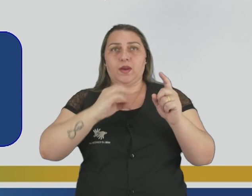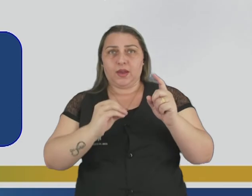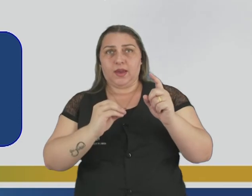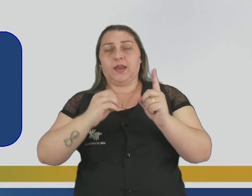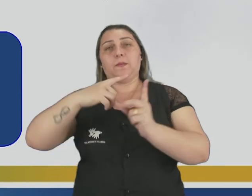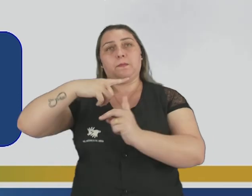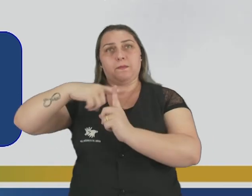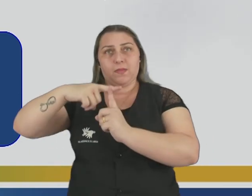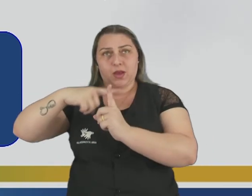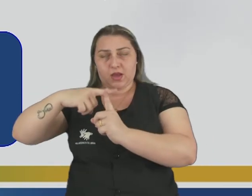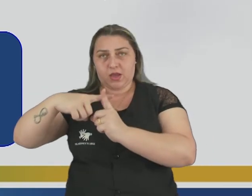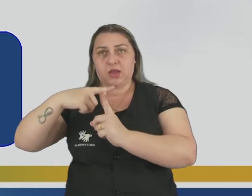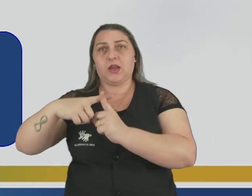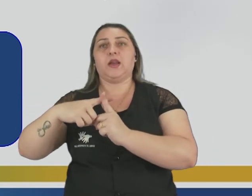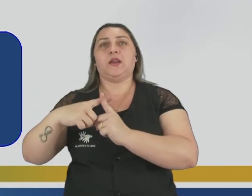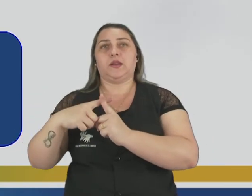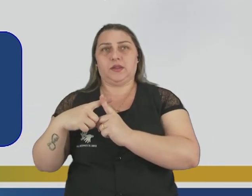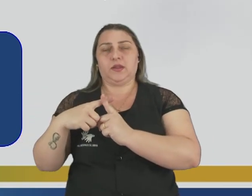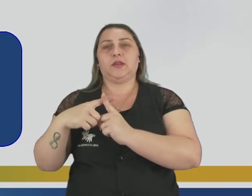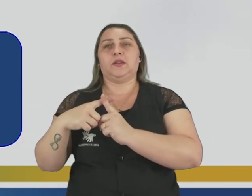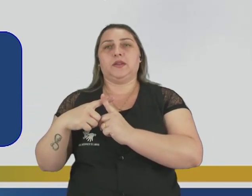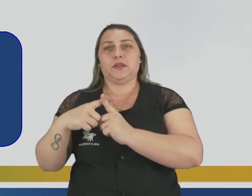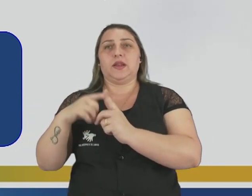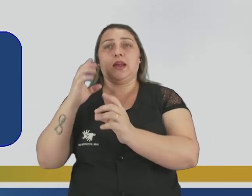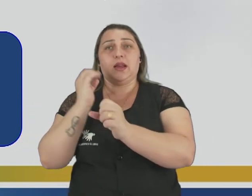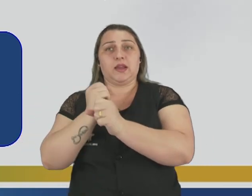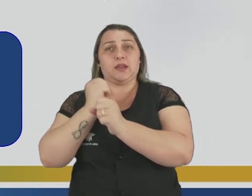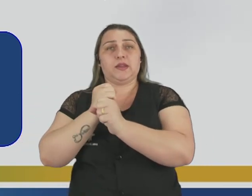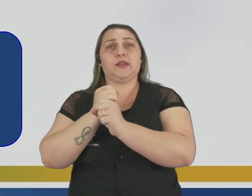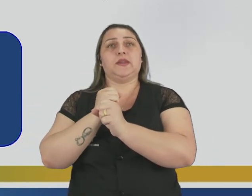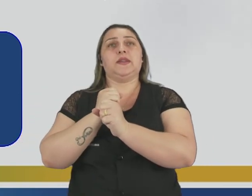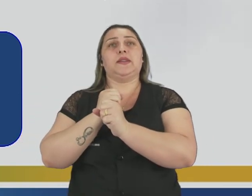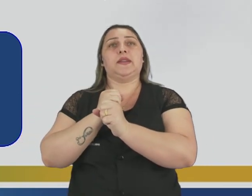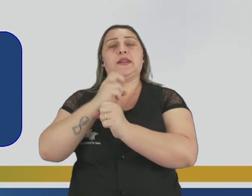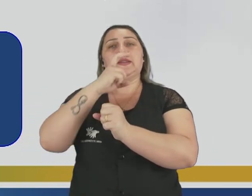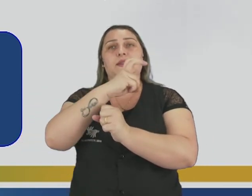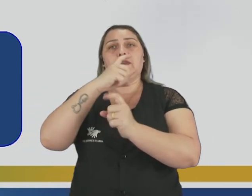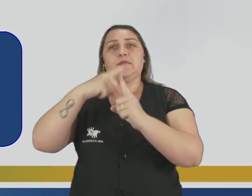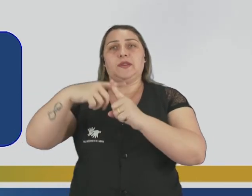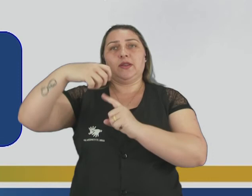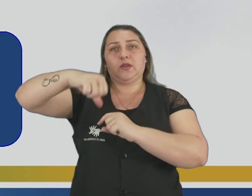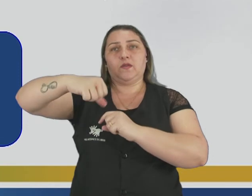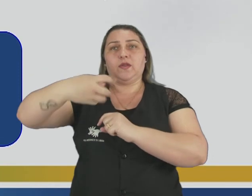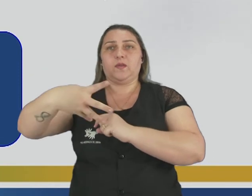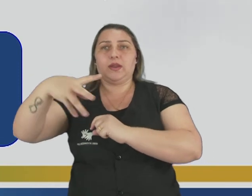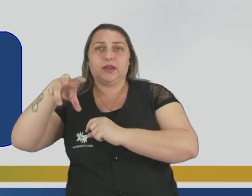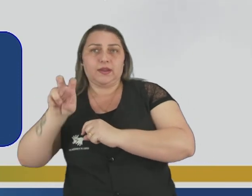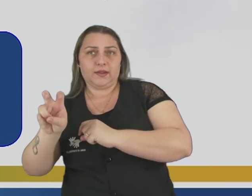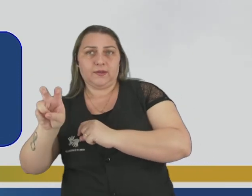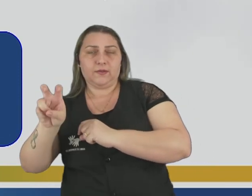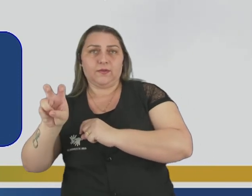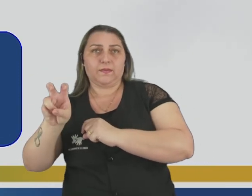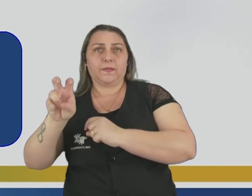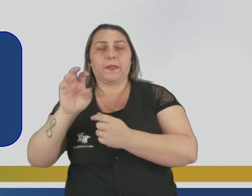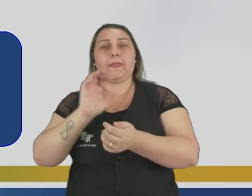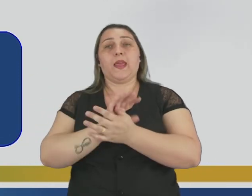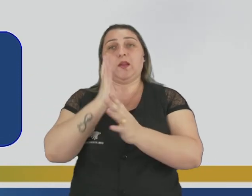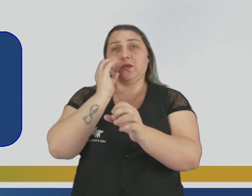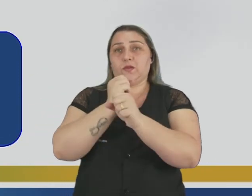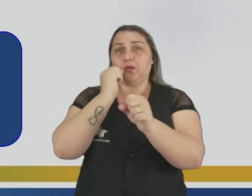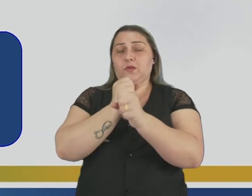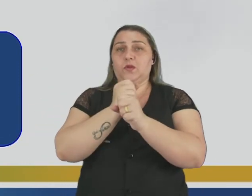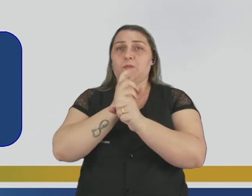sinal de mais, porque ainda vou fazer a adição. E 5 vezes 9 dá 45. Então, eu somo